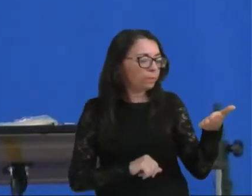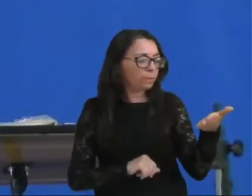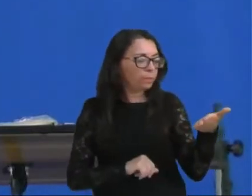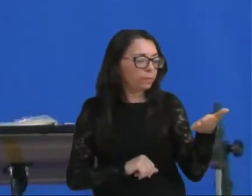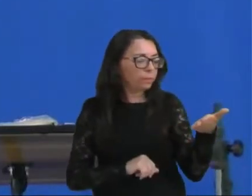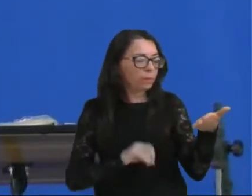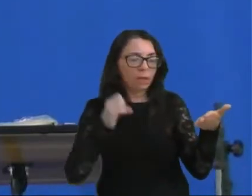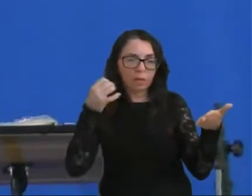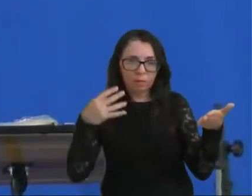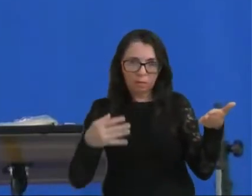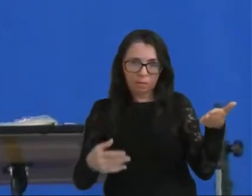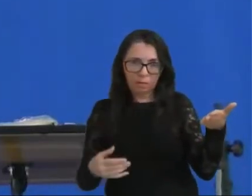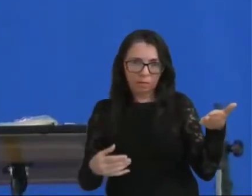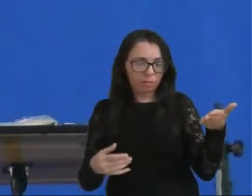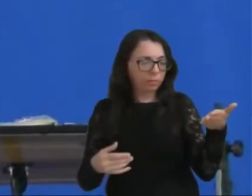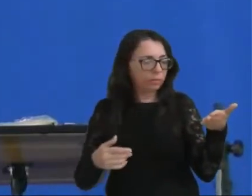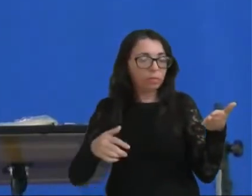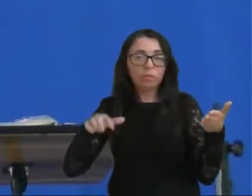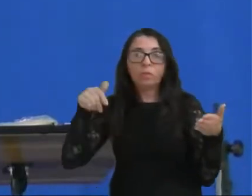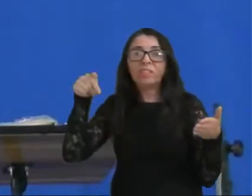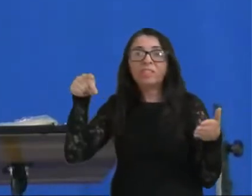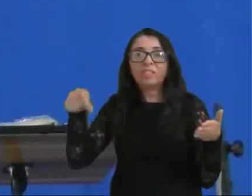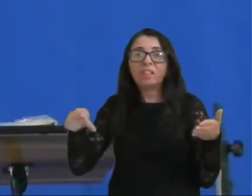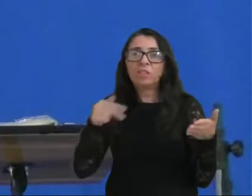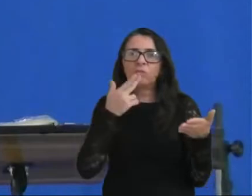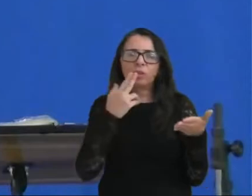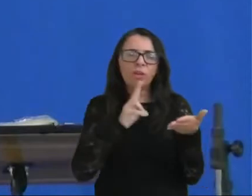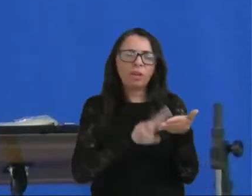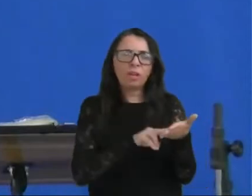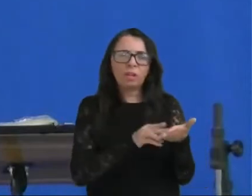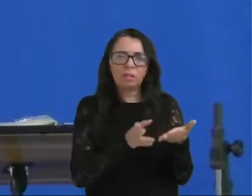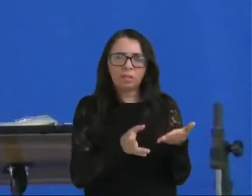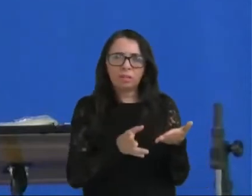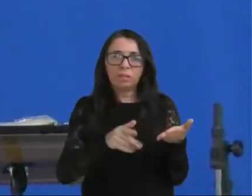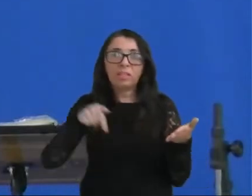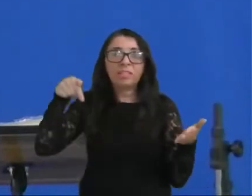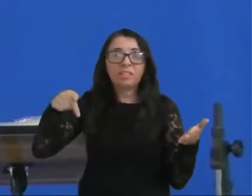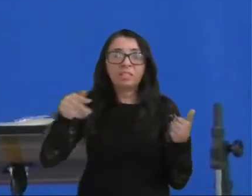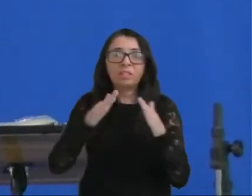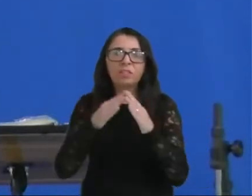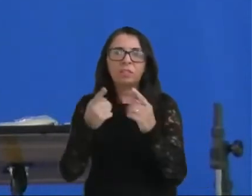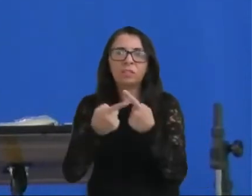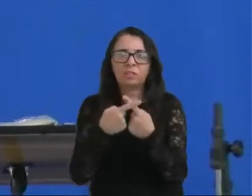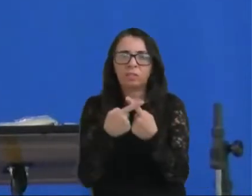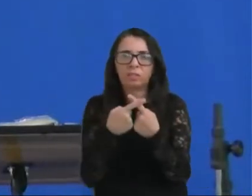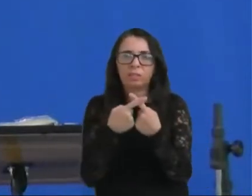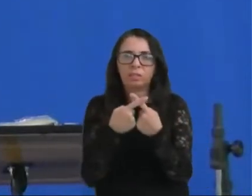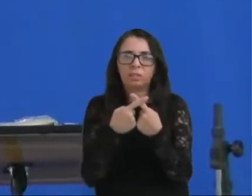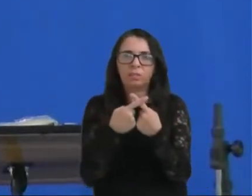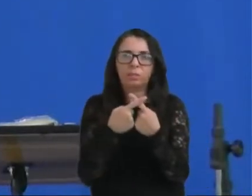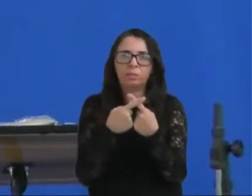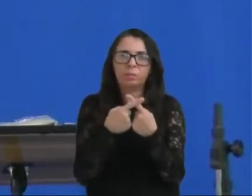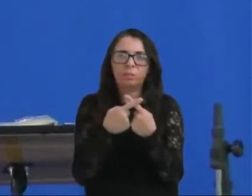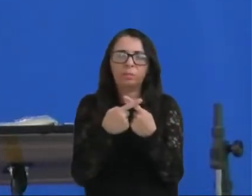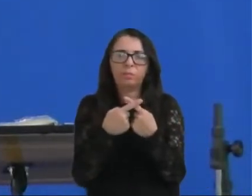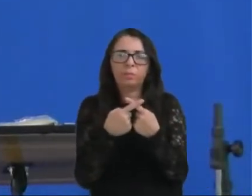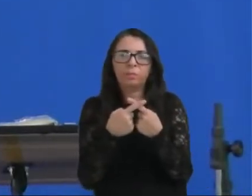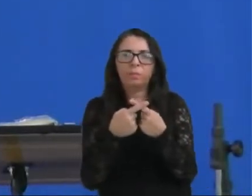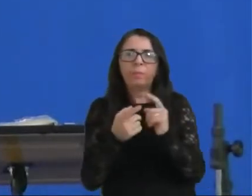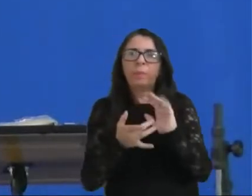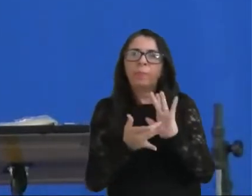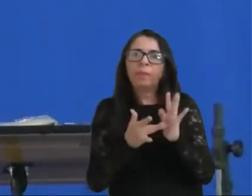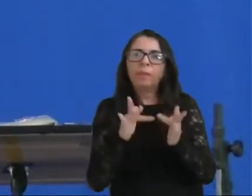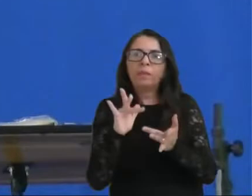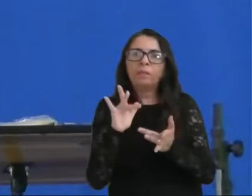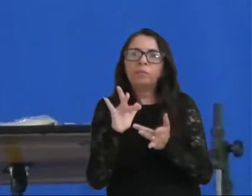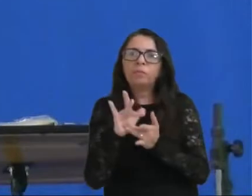igrejas, mas eu vou falar apenas da primeira igreja. Por quê? porque no decorrer você vai